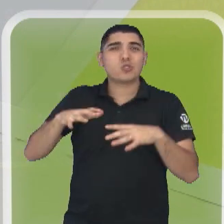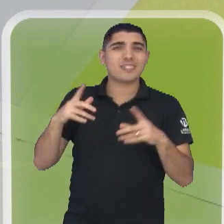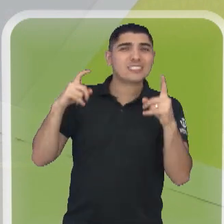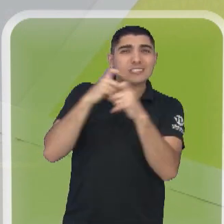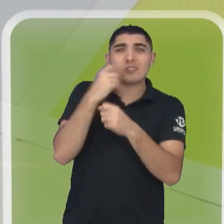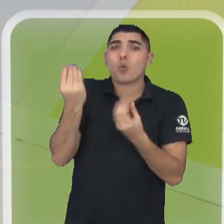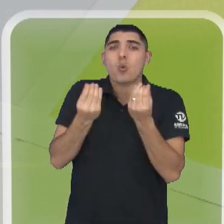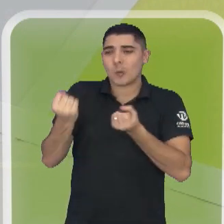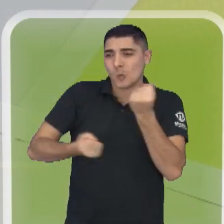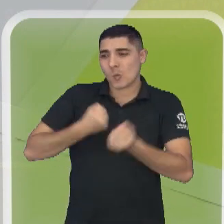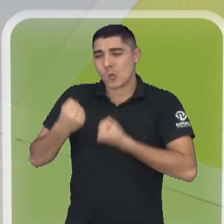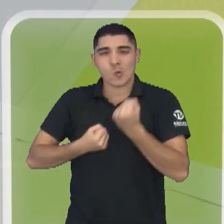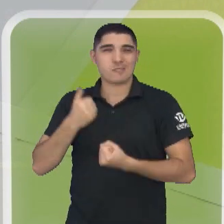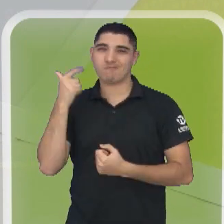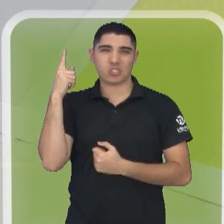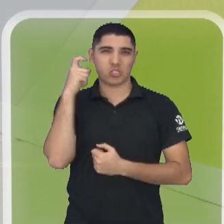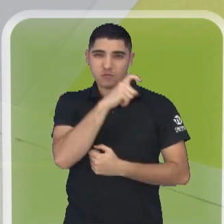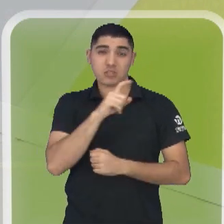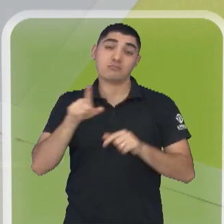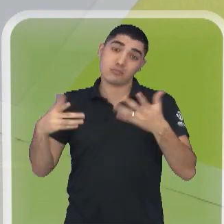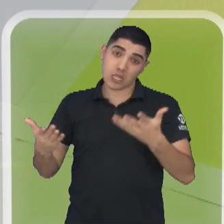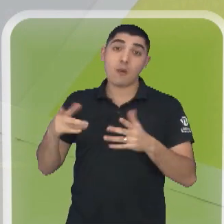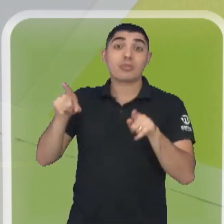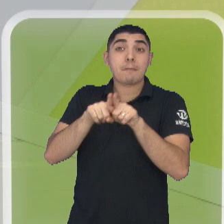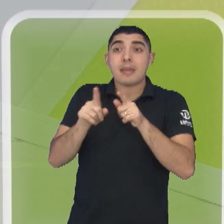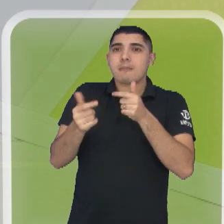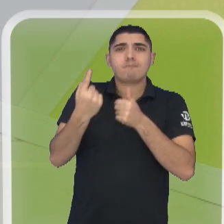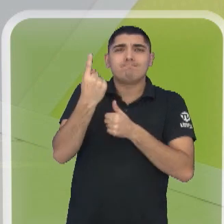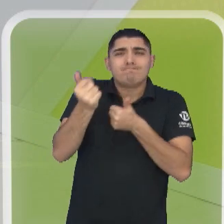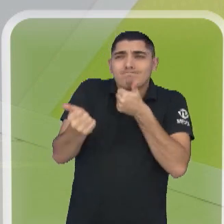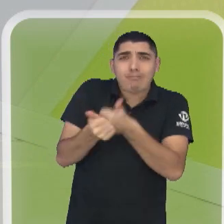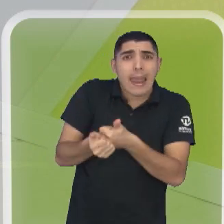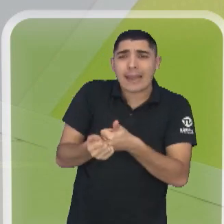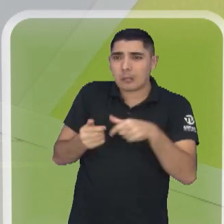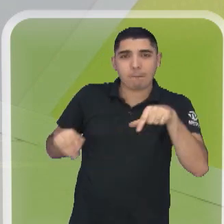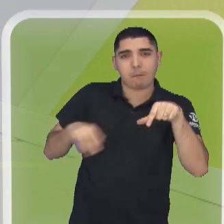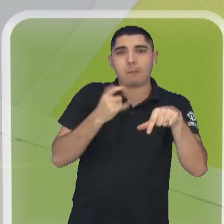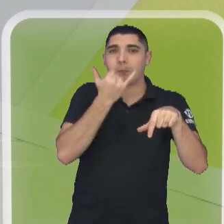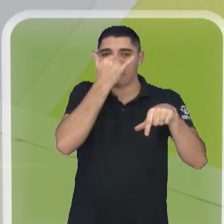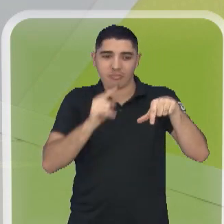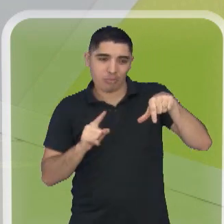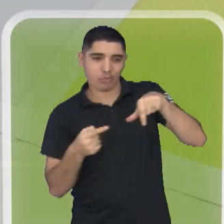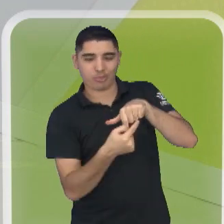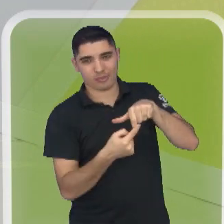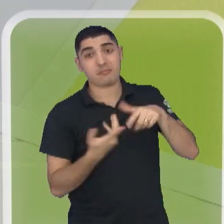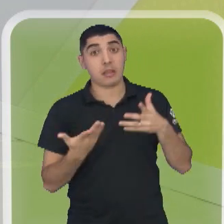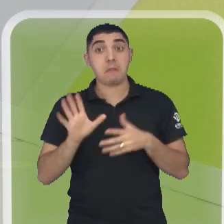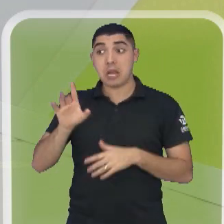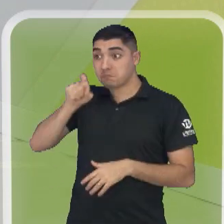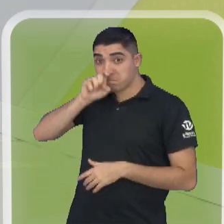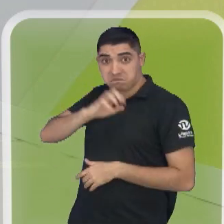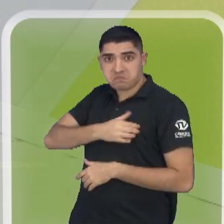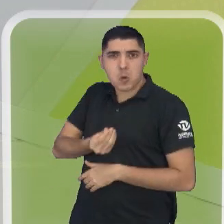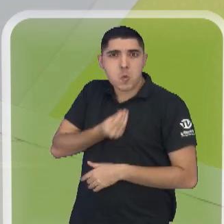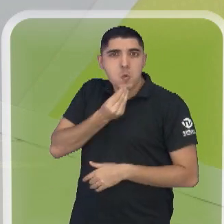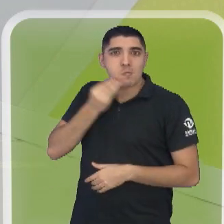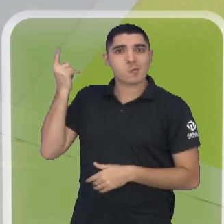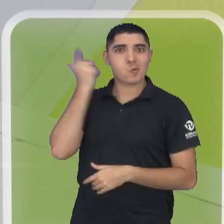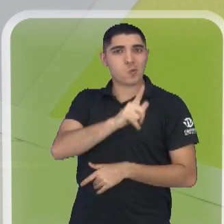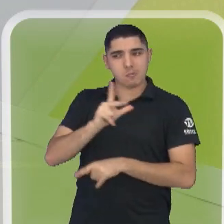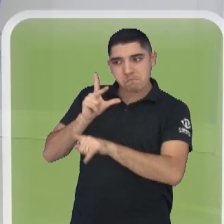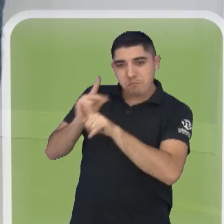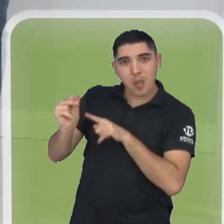daquele não tinha condições, em que pese também ele perdeu um gol feito ali. São José não tem nada a ver com isso, aproveitou a oportunidade que teve e colocou lá dentro.